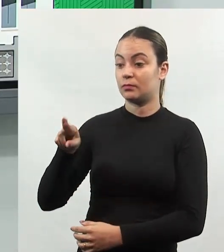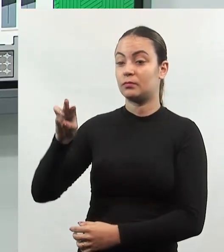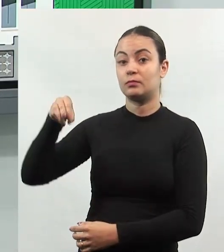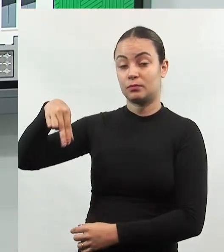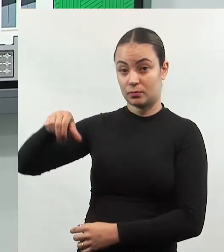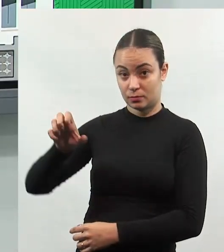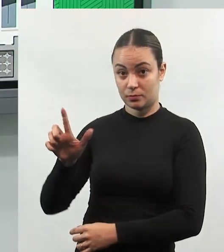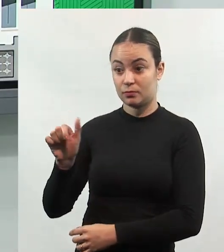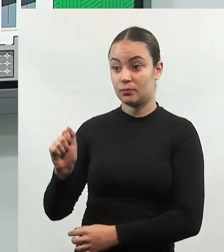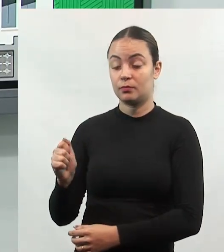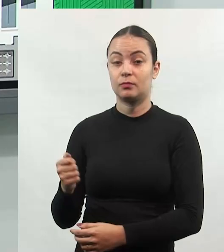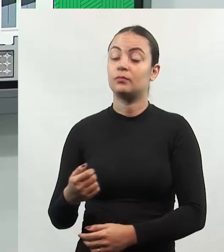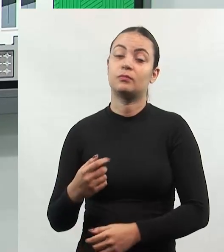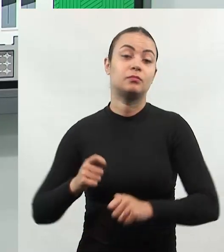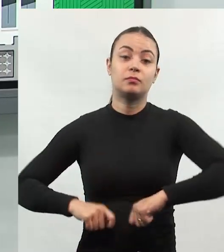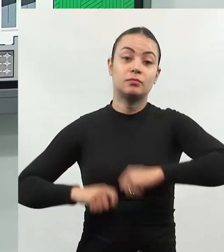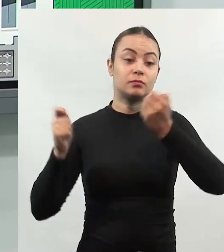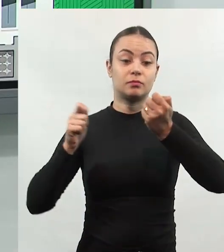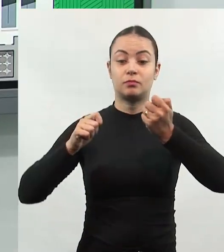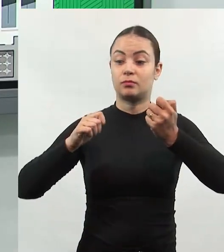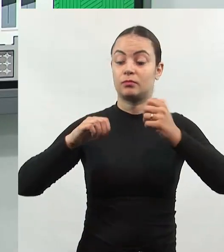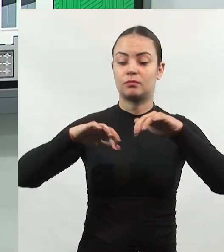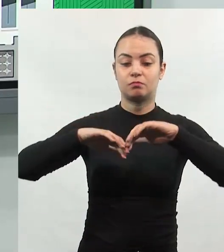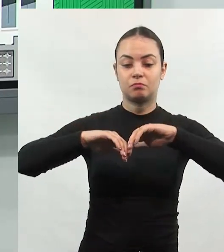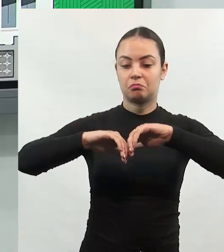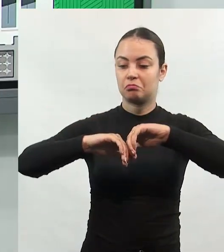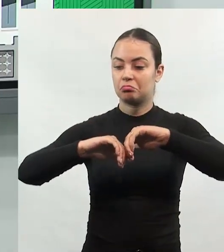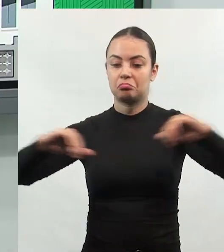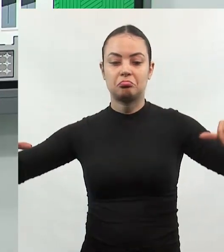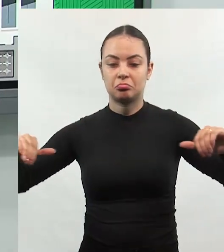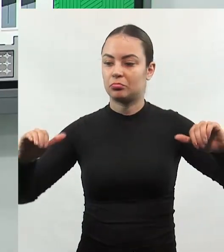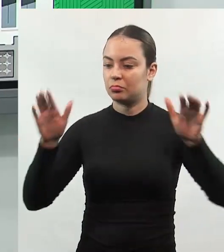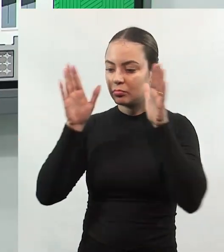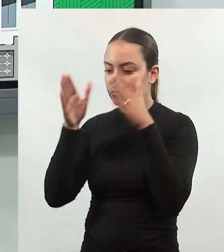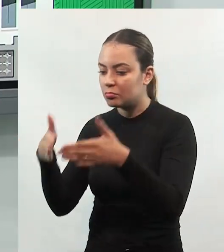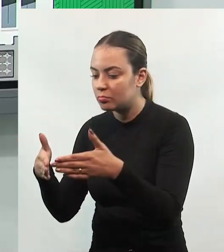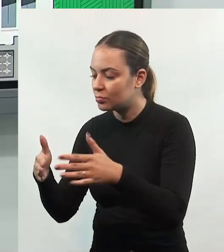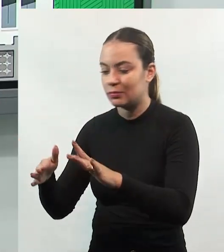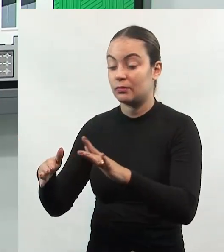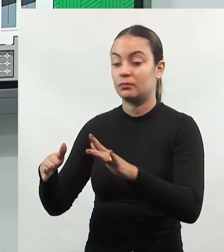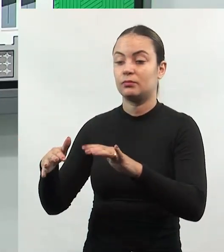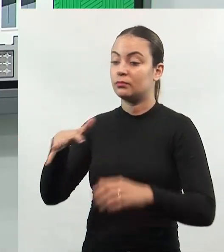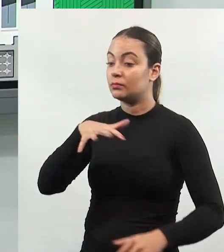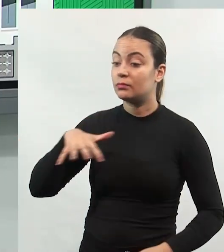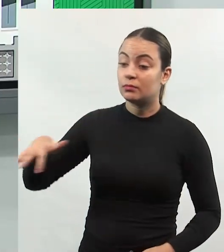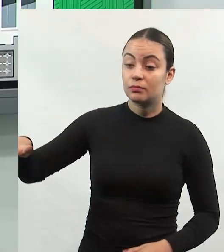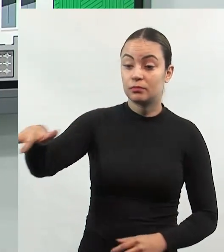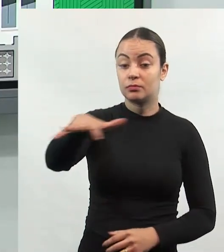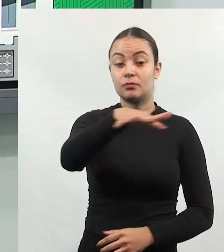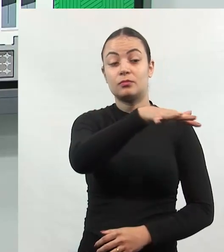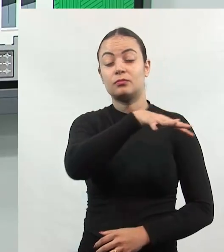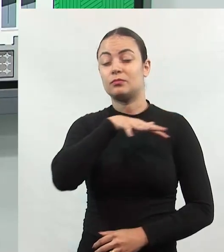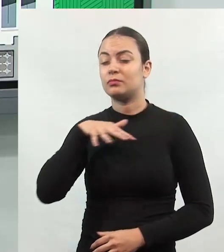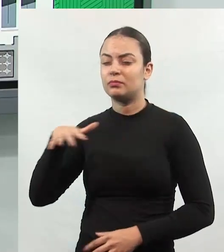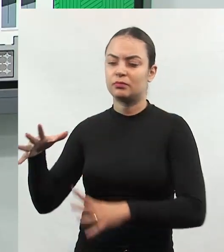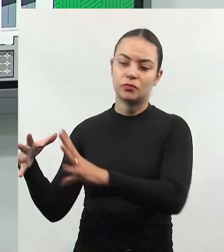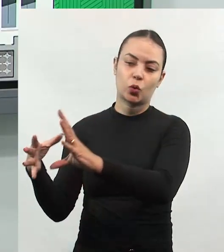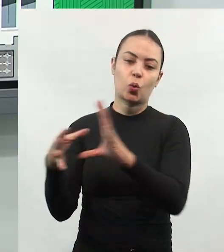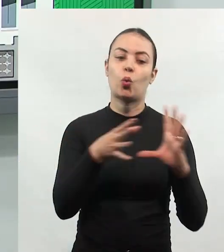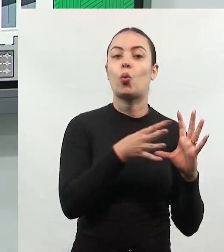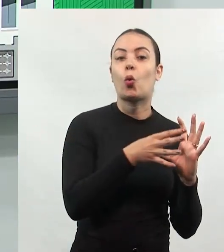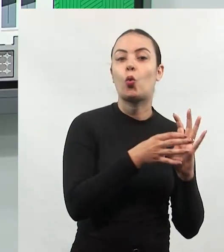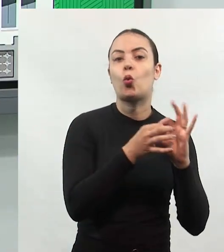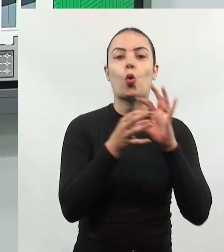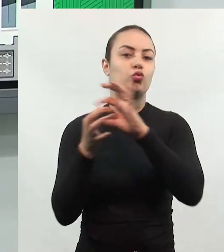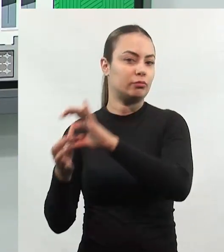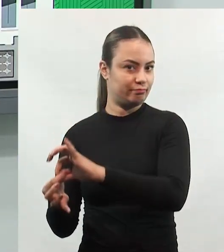gente está pesquisando e estudando Carmela Dutra, não tem como isolar o objeto, né? Esse objeto a gente